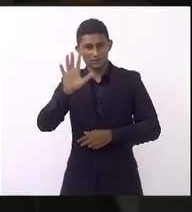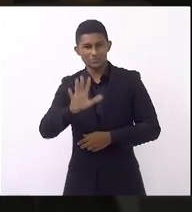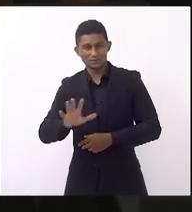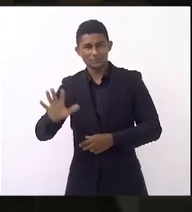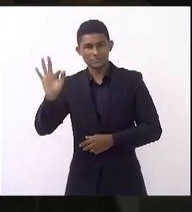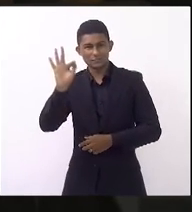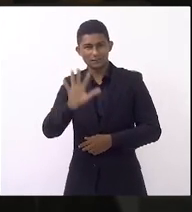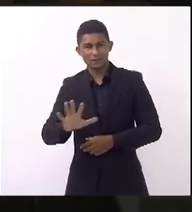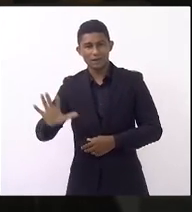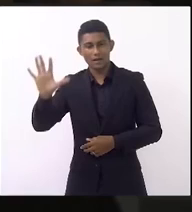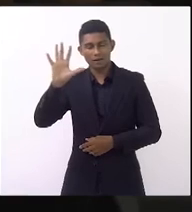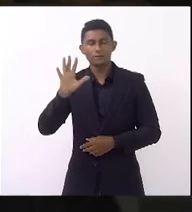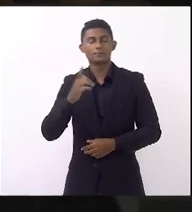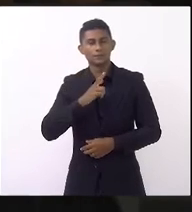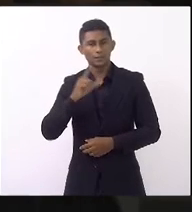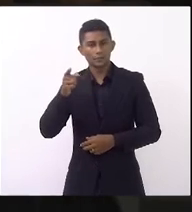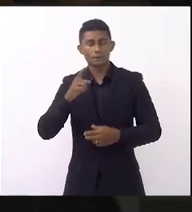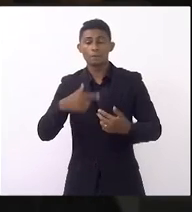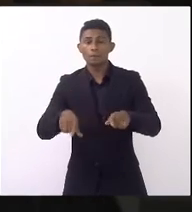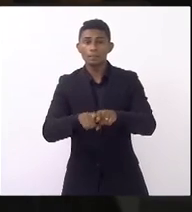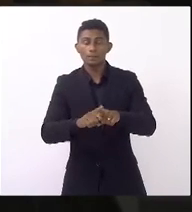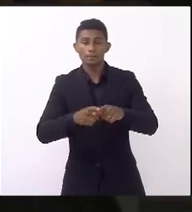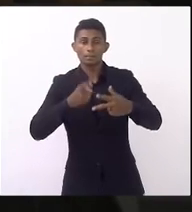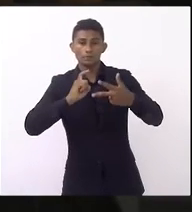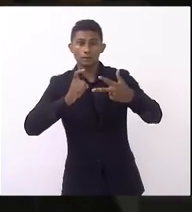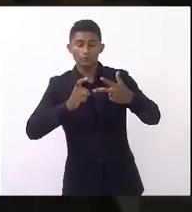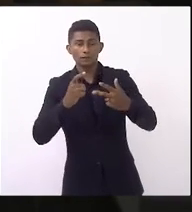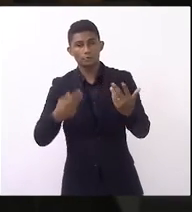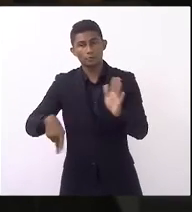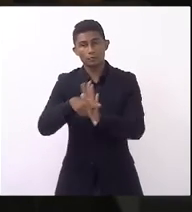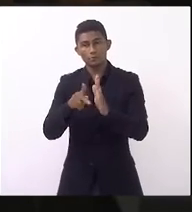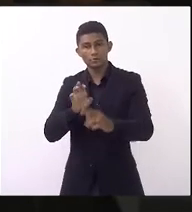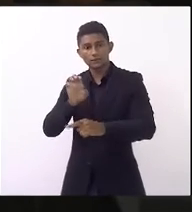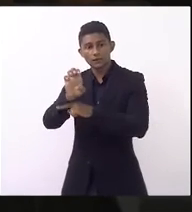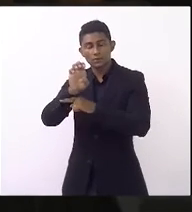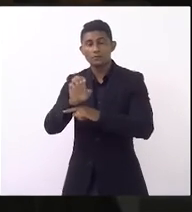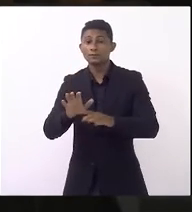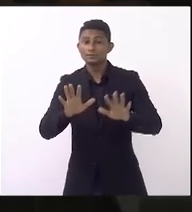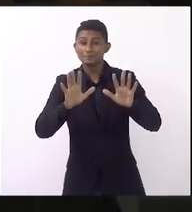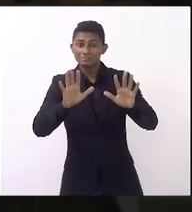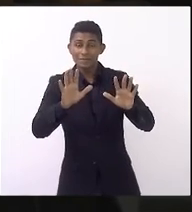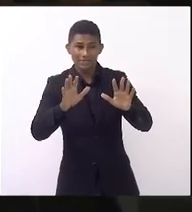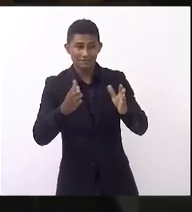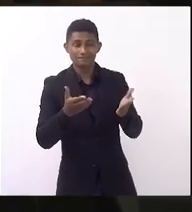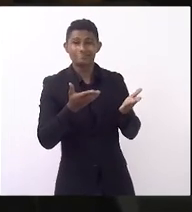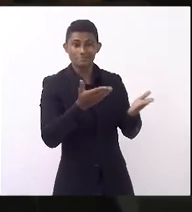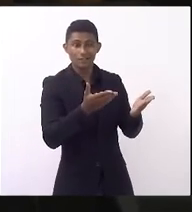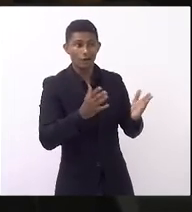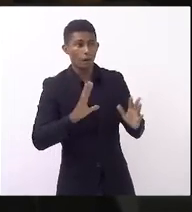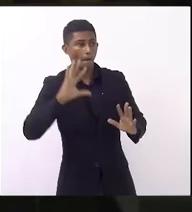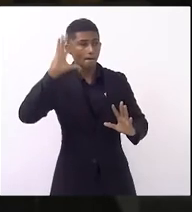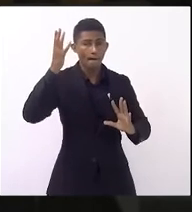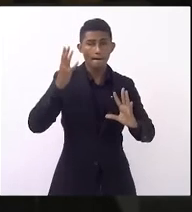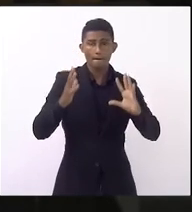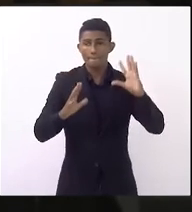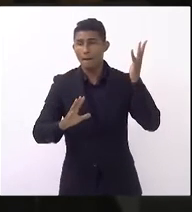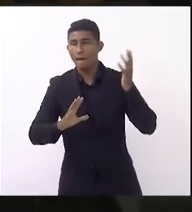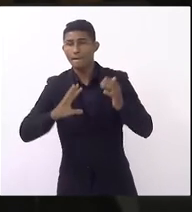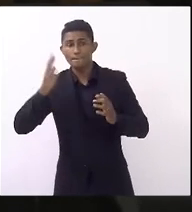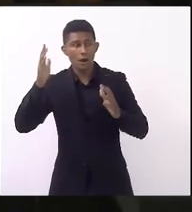poder executivo do Estado. Mas, nessas calamidades, quem primeiro